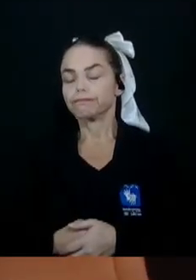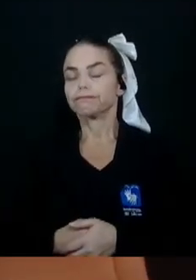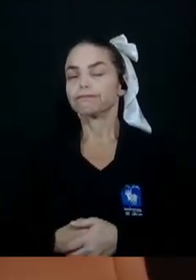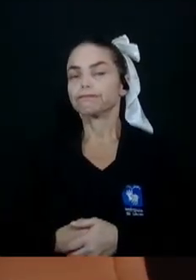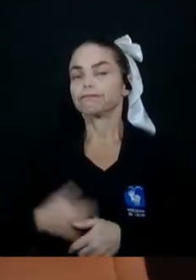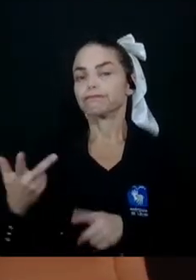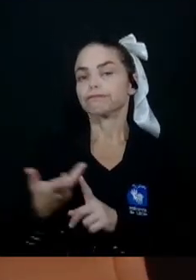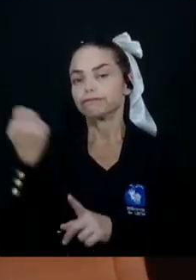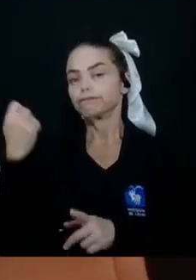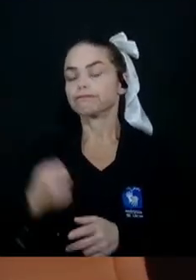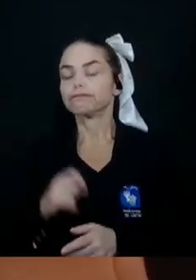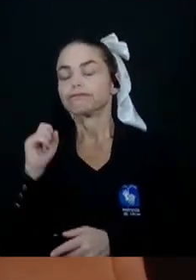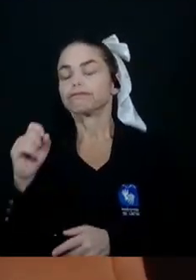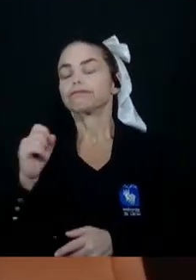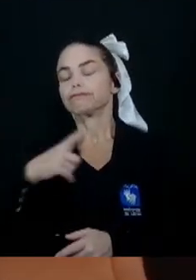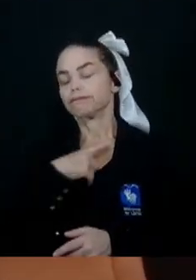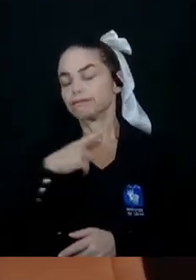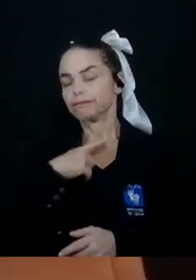fazer?